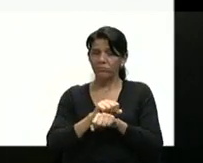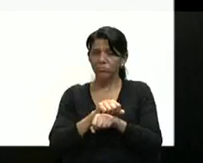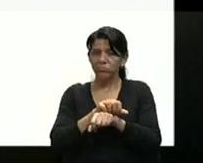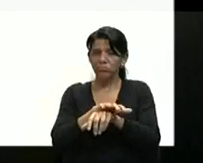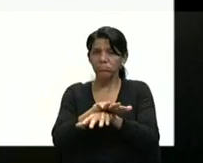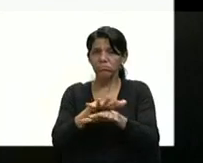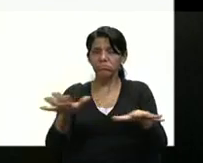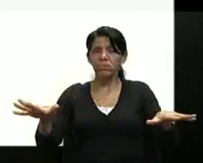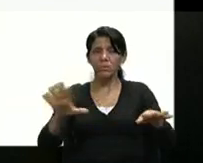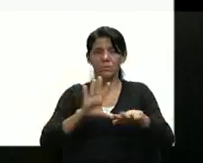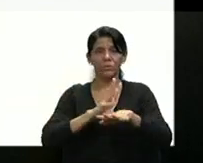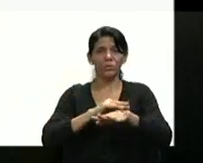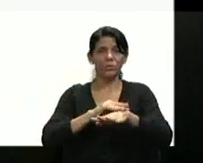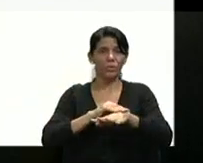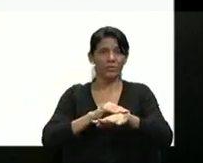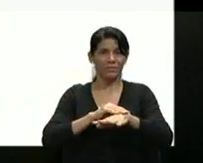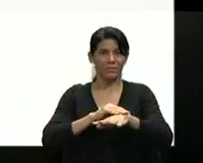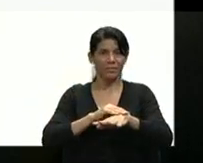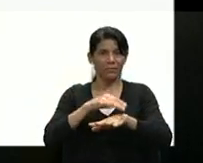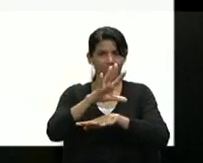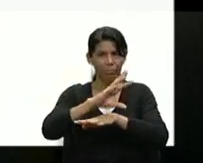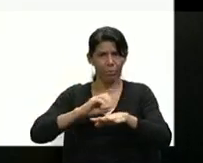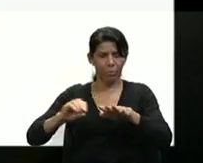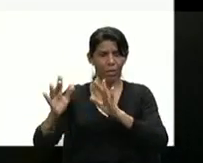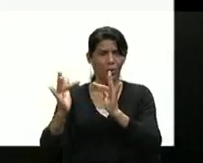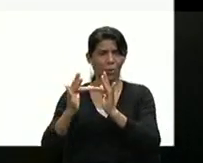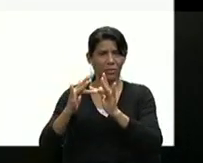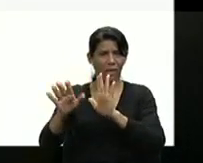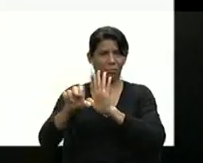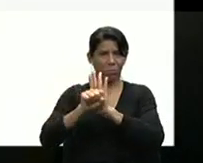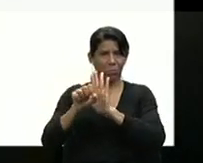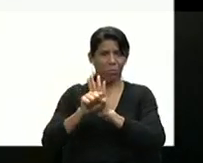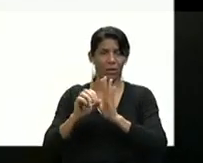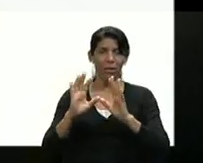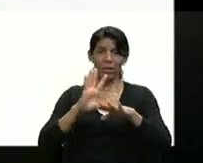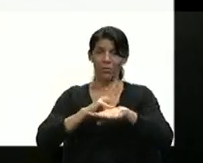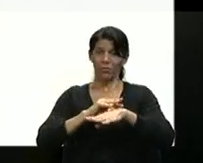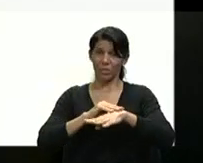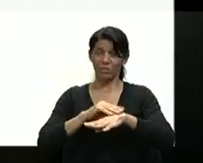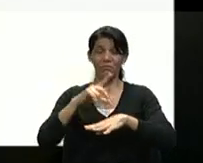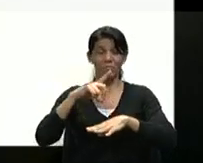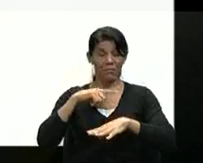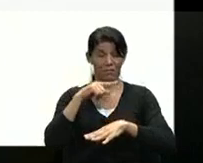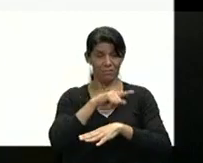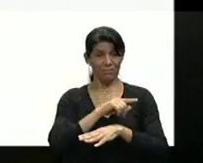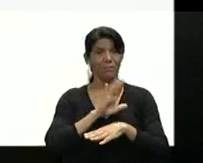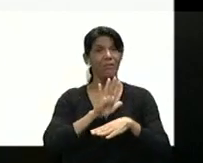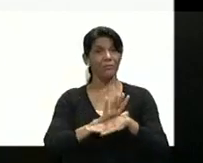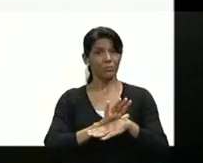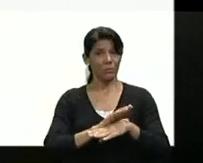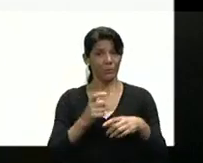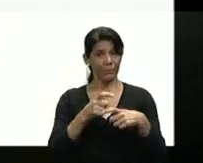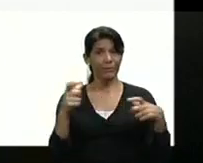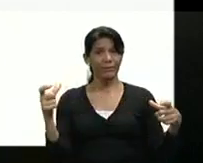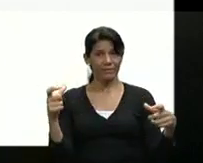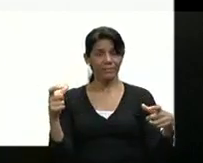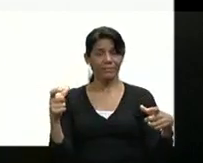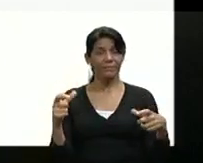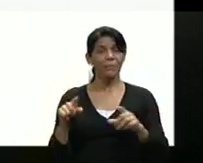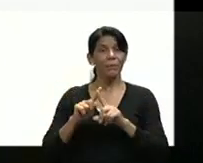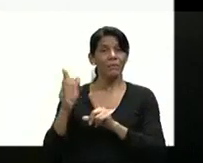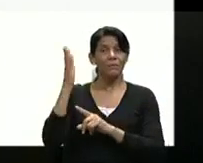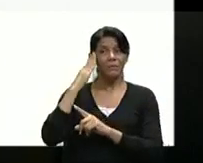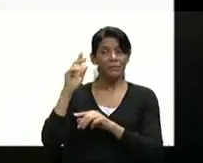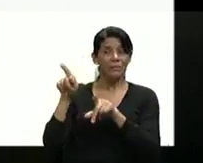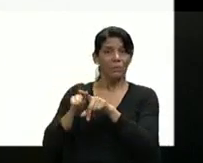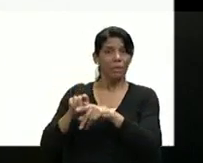proliferação de doenças transmissíveis. Então, nós temos essa tríade aqui que facilita muito. Mas sabemos também que